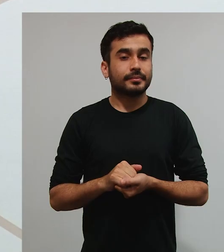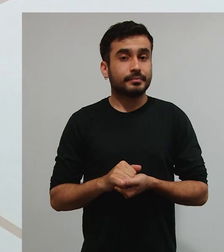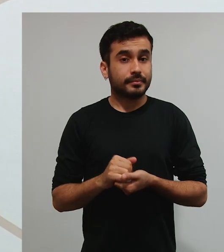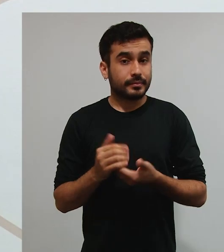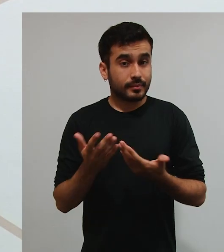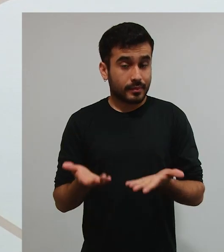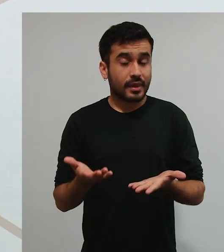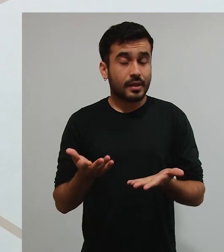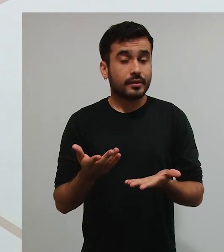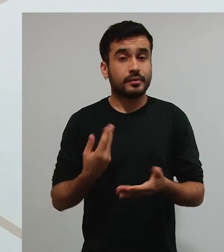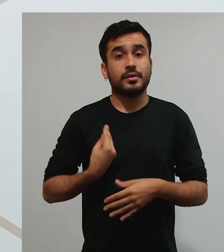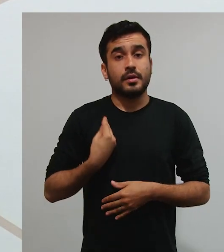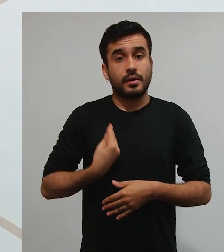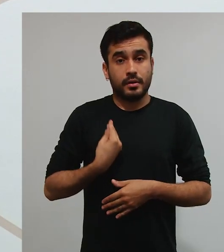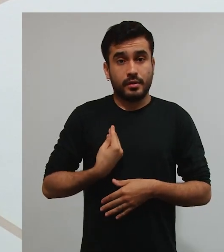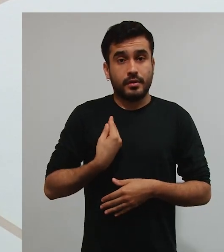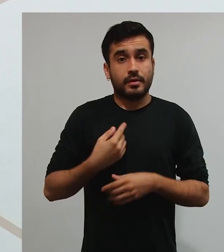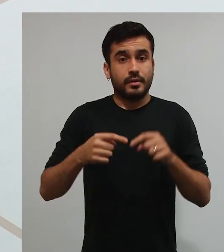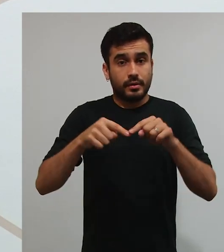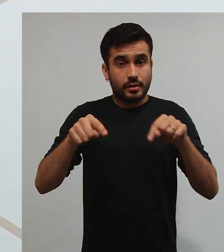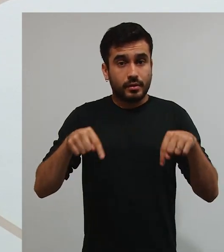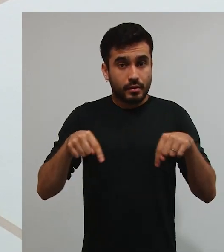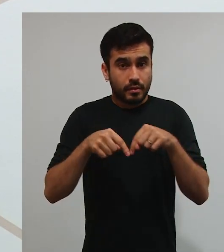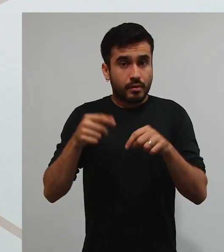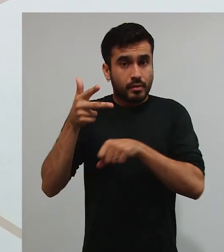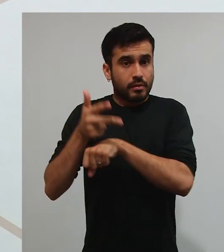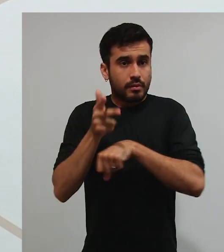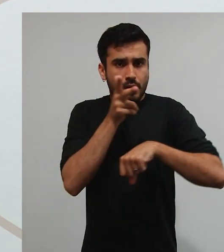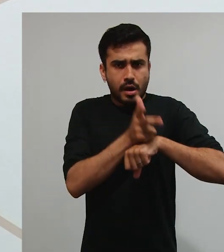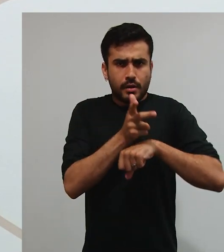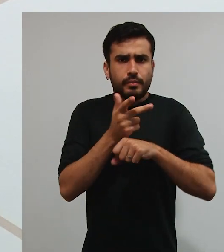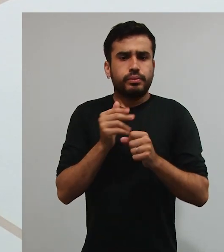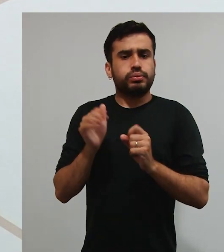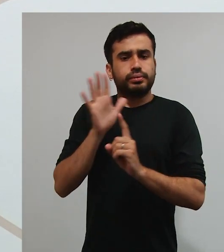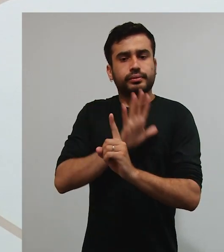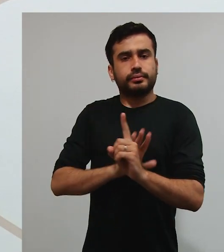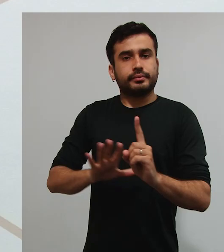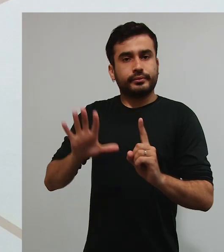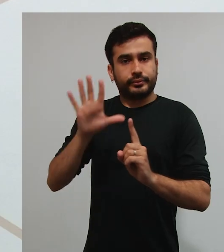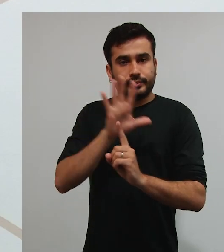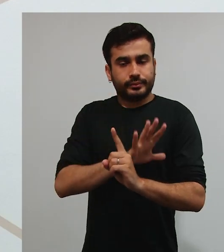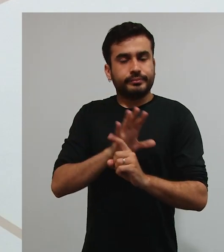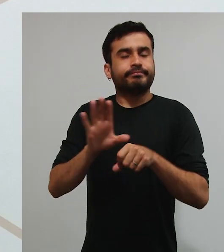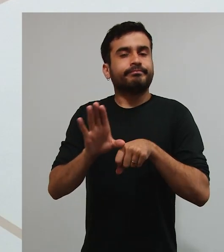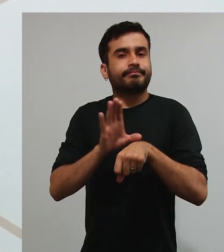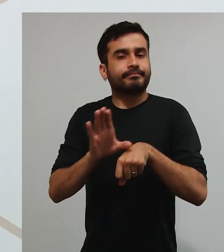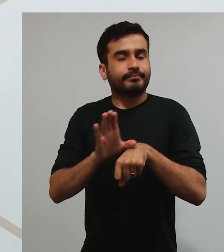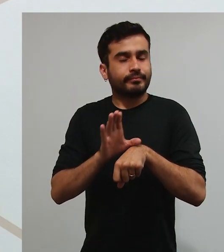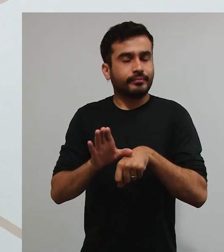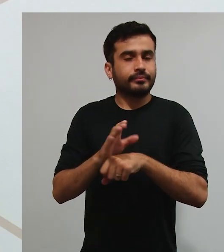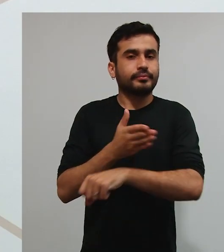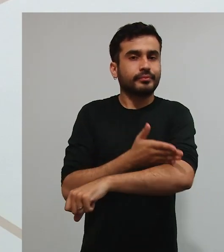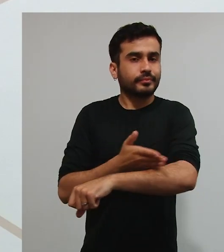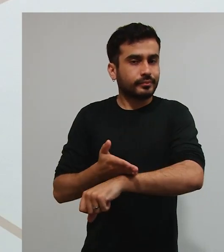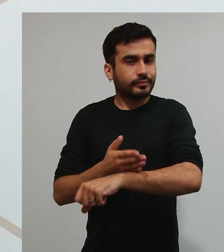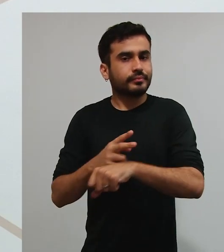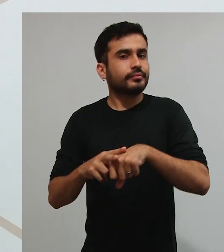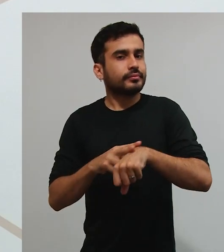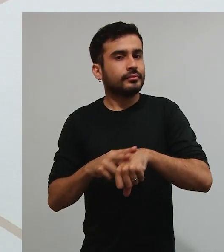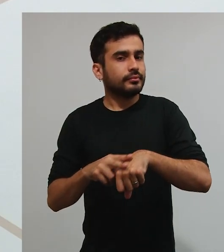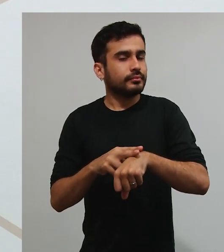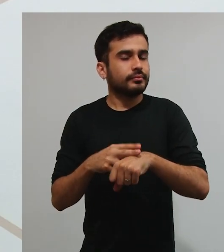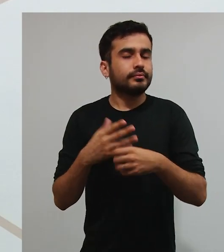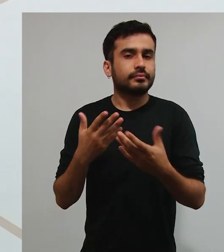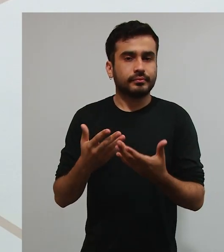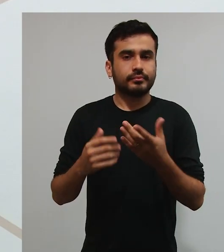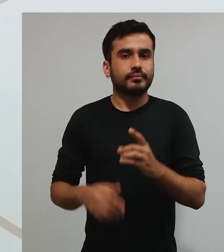mais elegante. Estou nos estúdios do Campus Porto Velho, ao fundo está a plotagem em tom cinza, branco